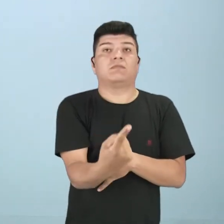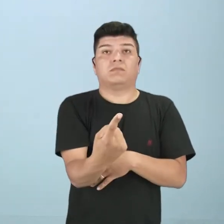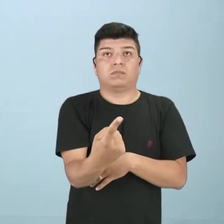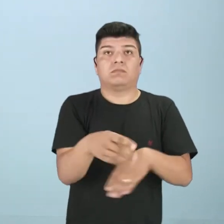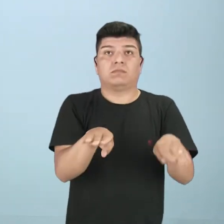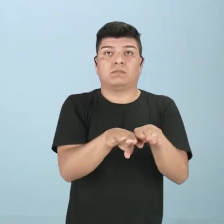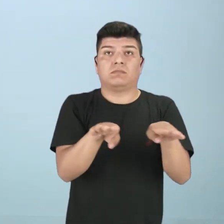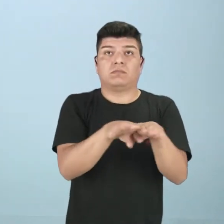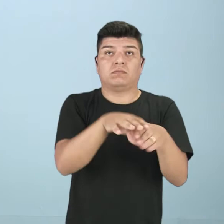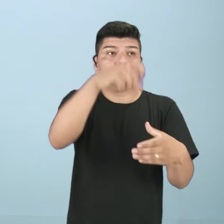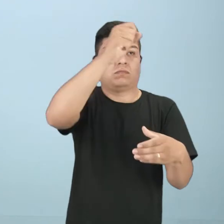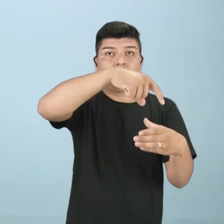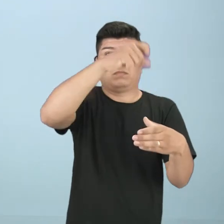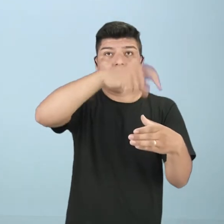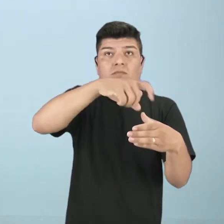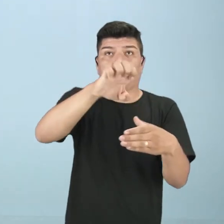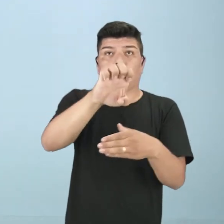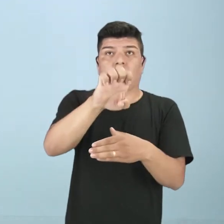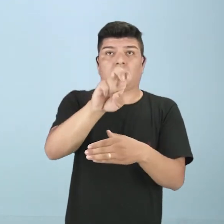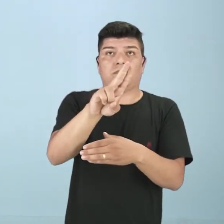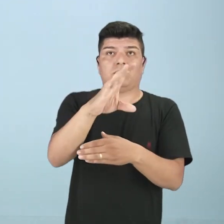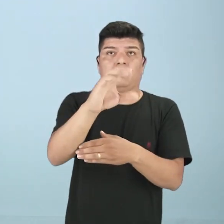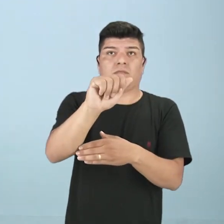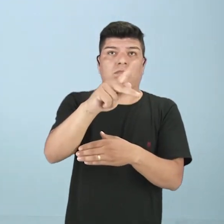tem também a sua participação.